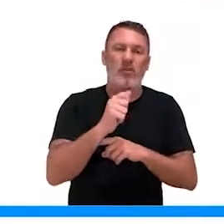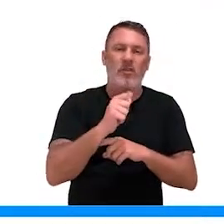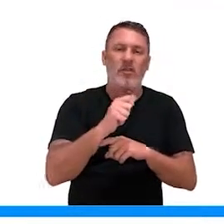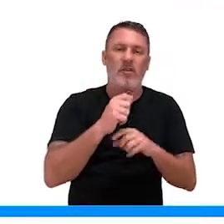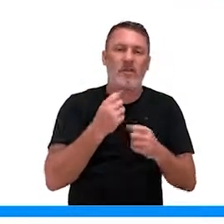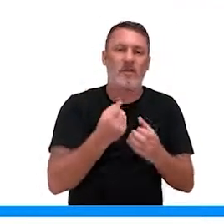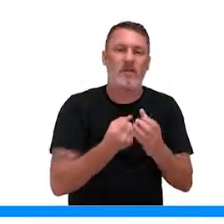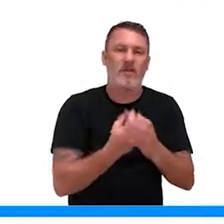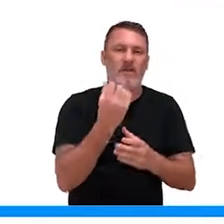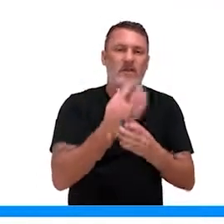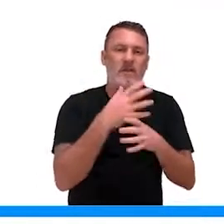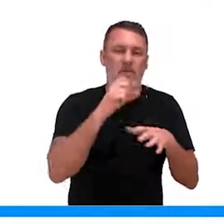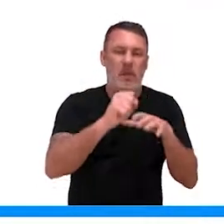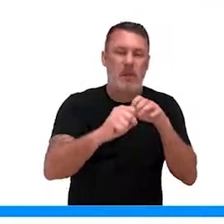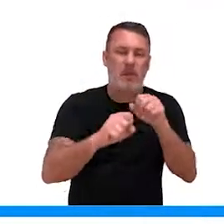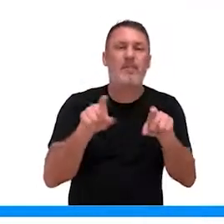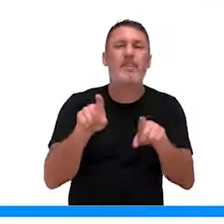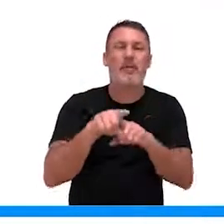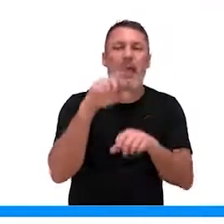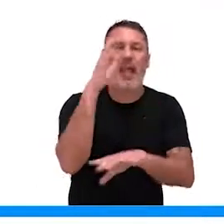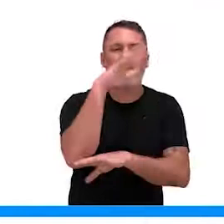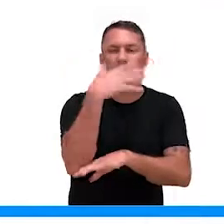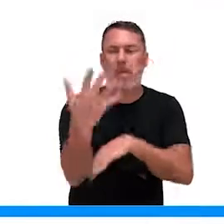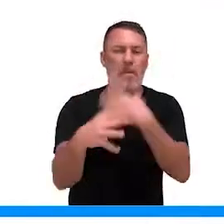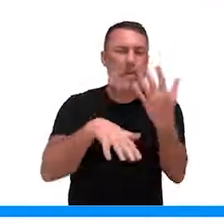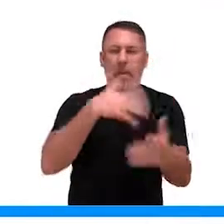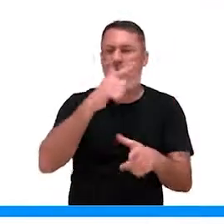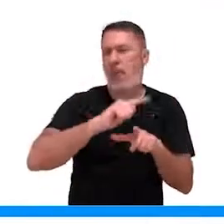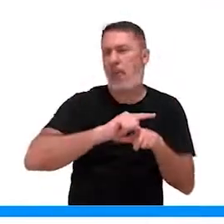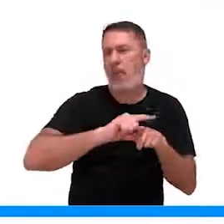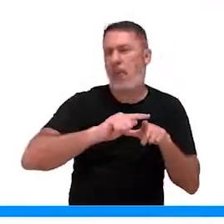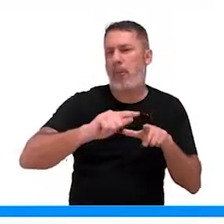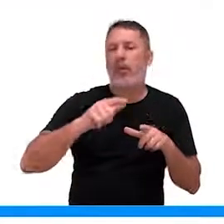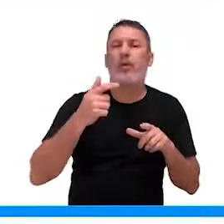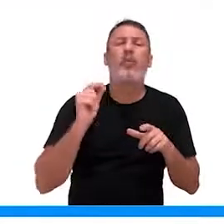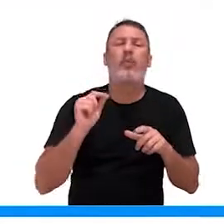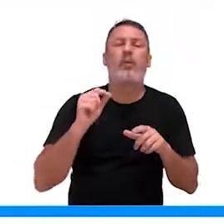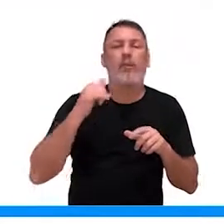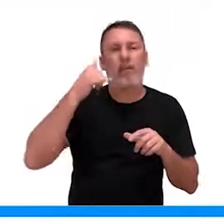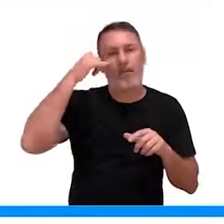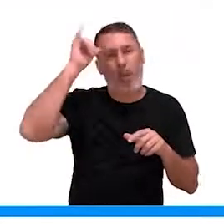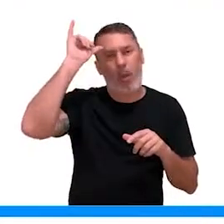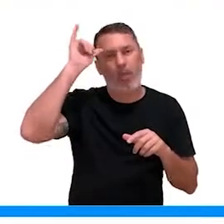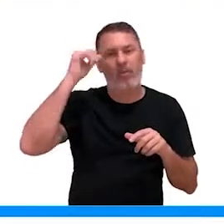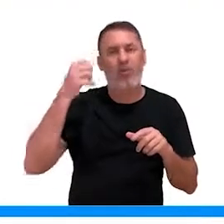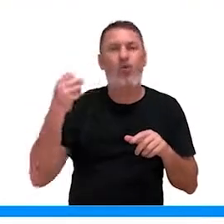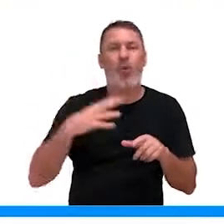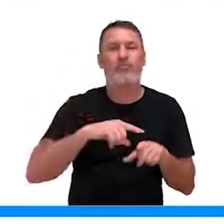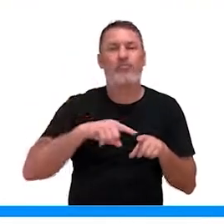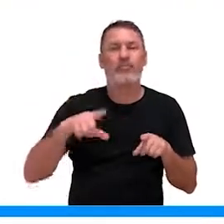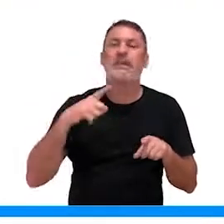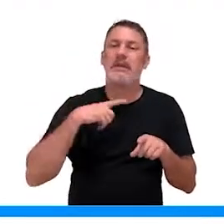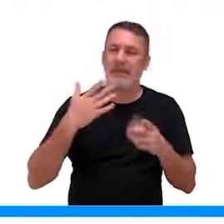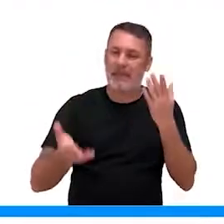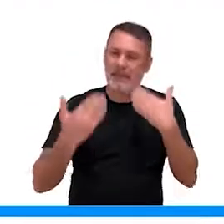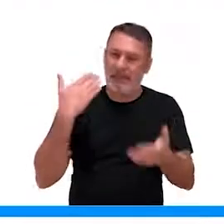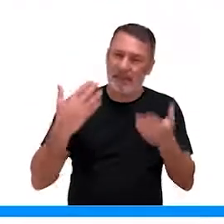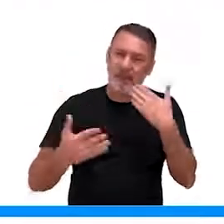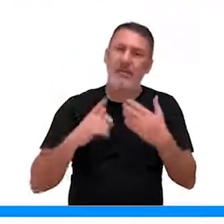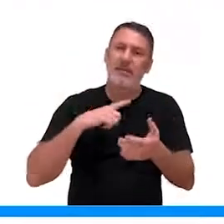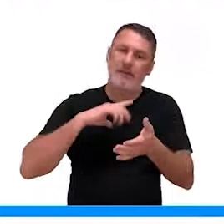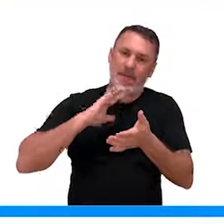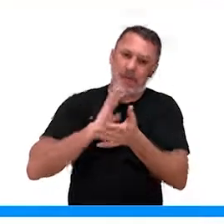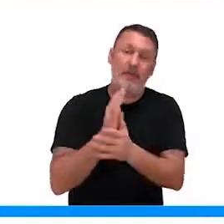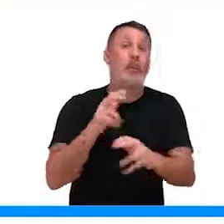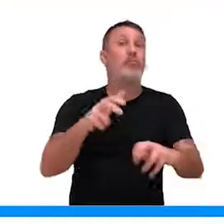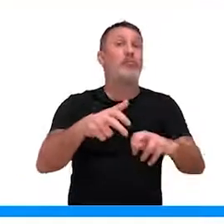desmatadas para ceder espaço à criação de gado. Então, nós temos que entender que existe hoje uma